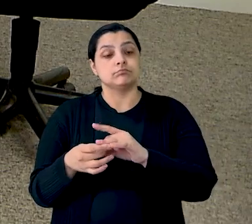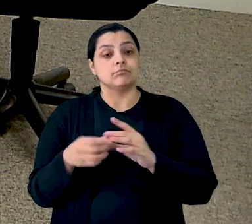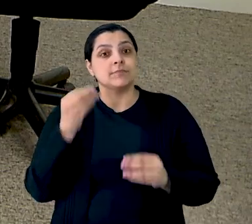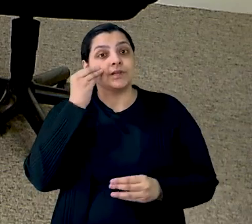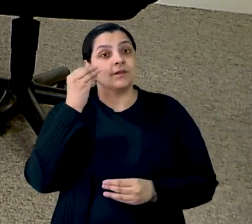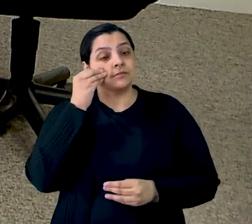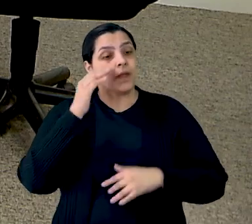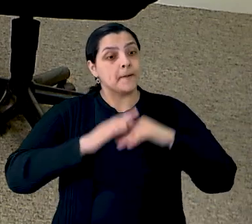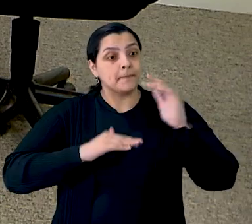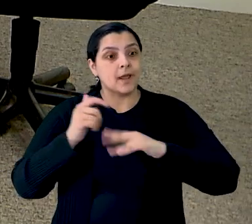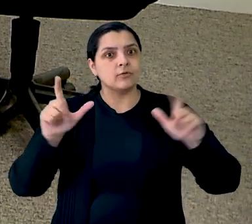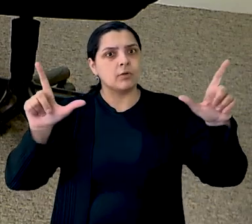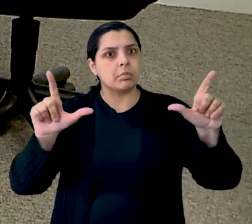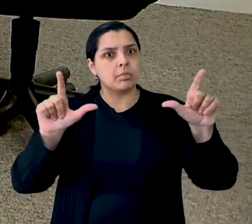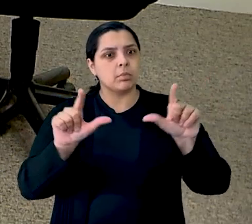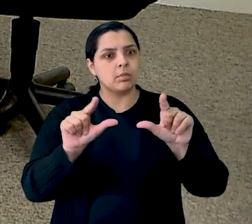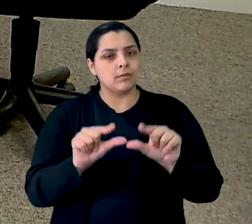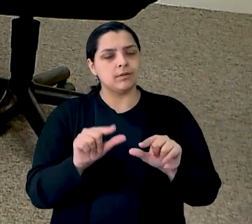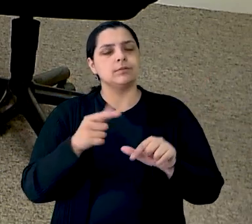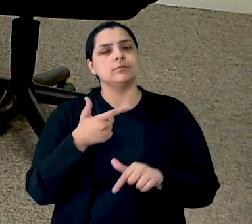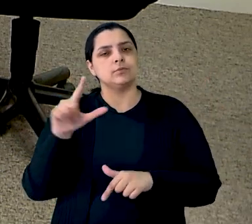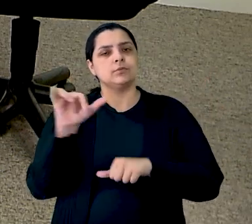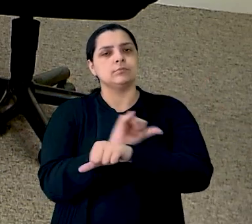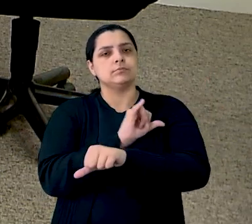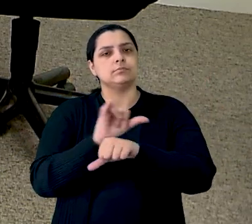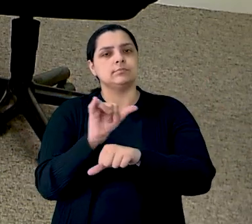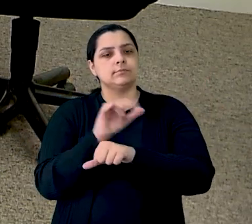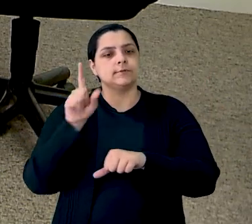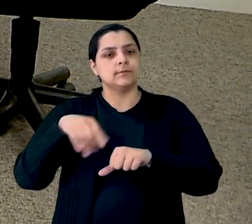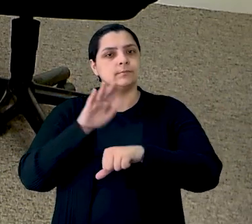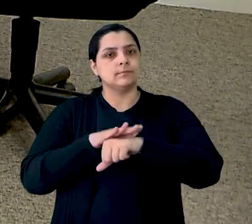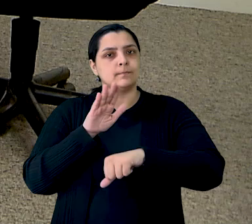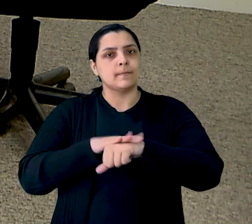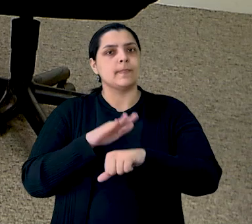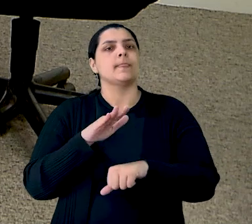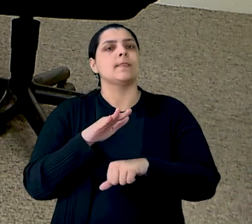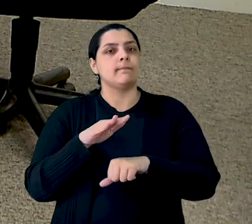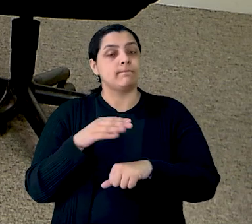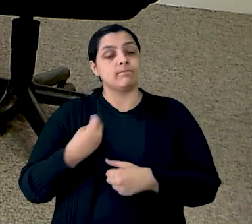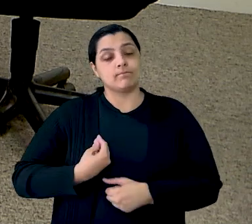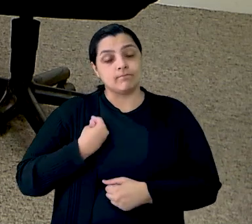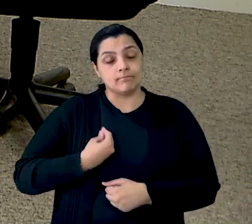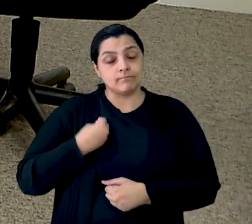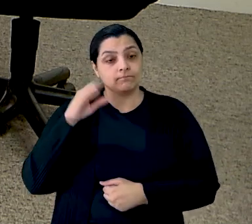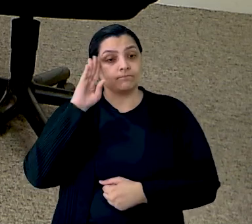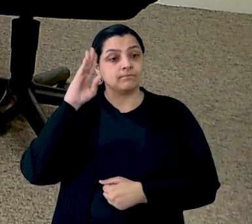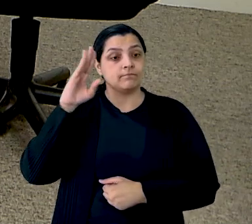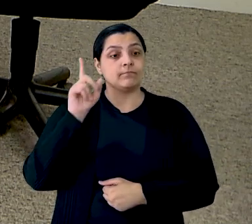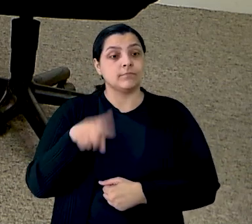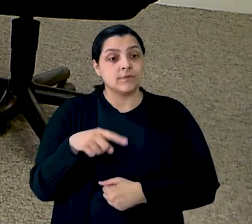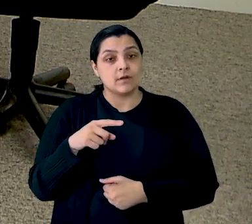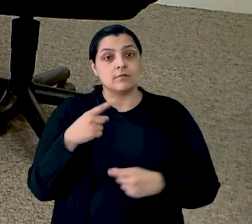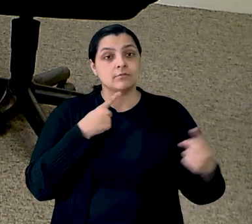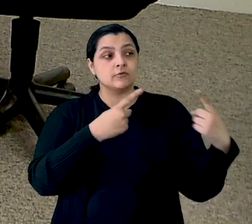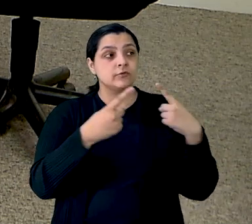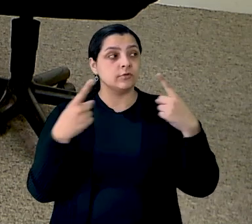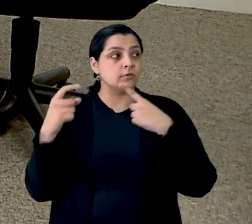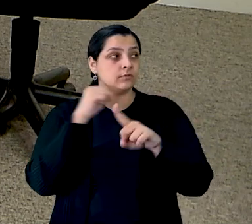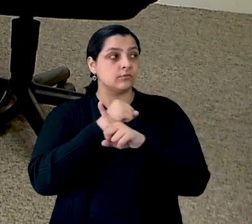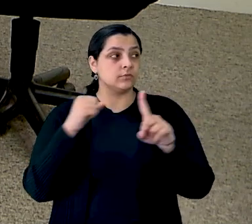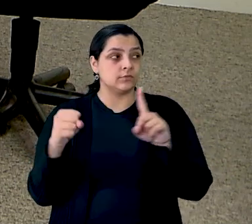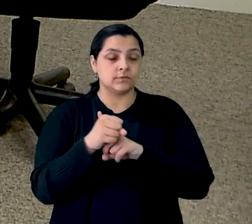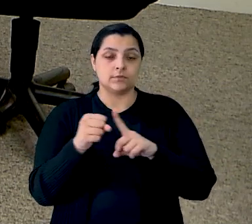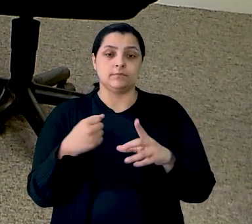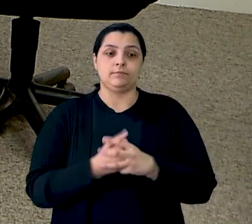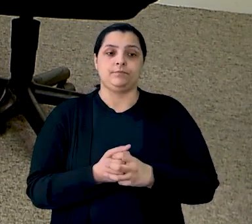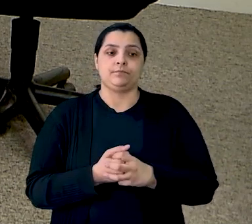de desestimular a prática. Mas existem outras formas que podem estimular a prática que são coexistentes, que é principalmente uma vertente de diálogo